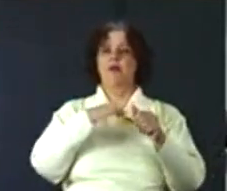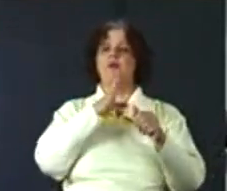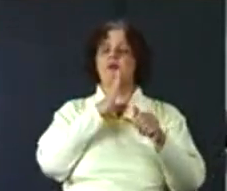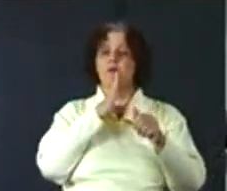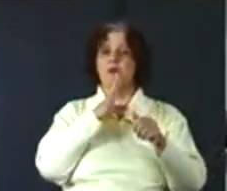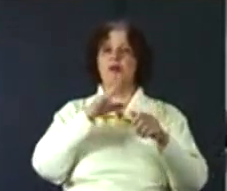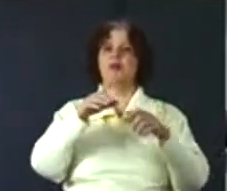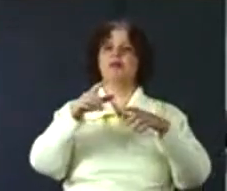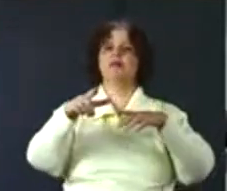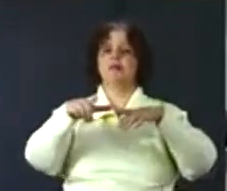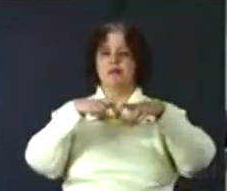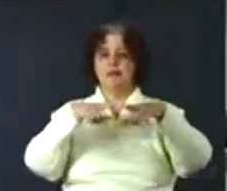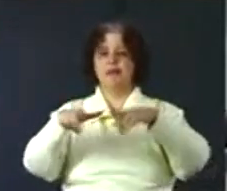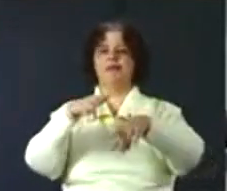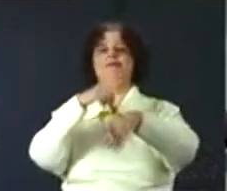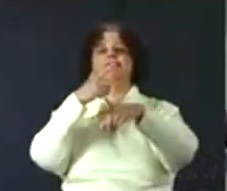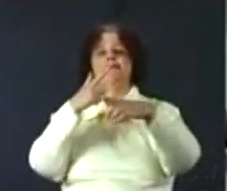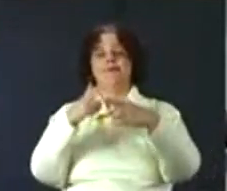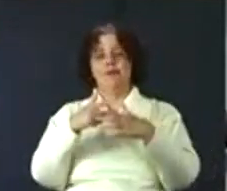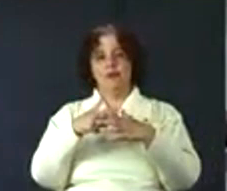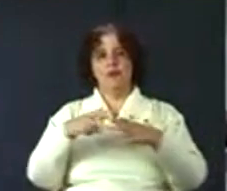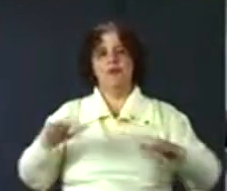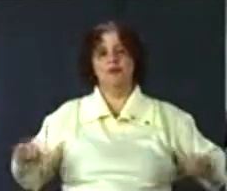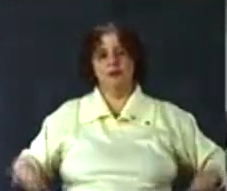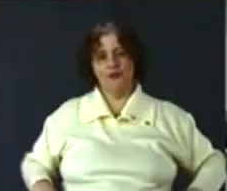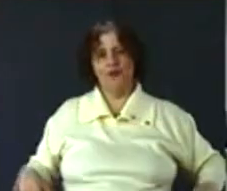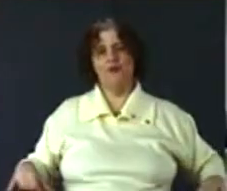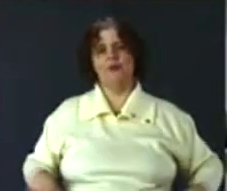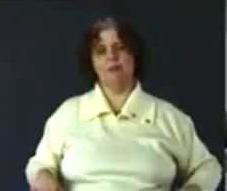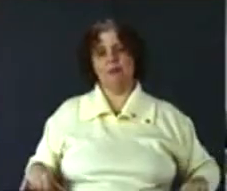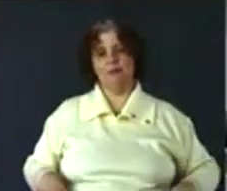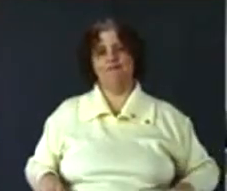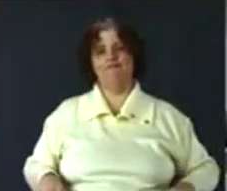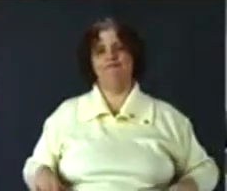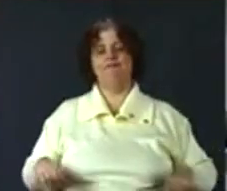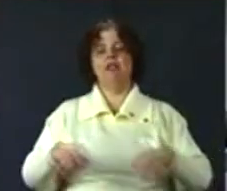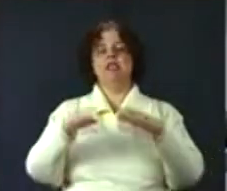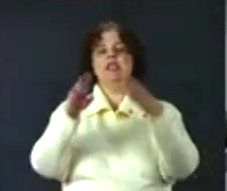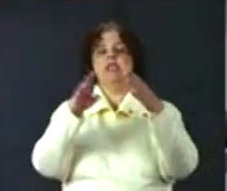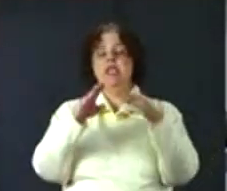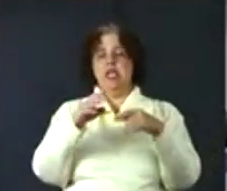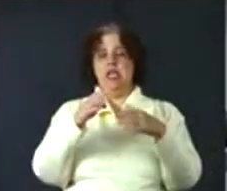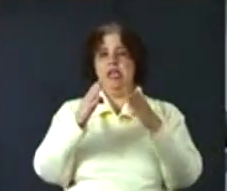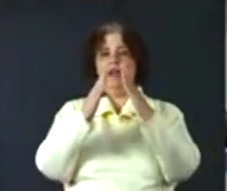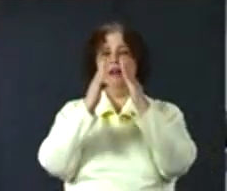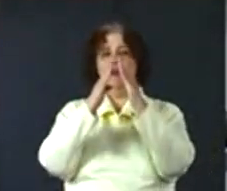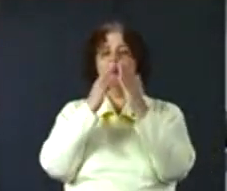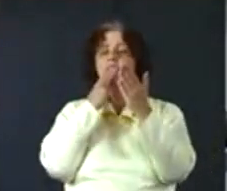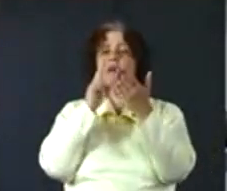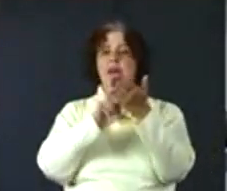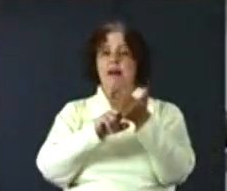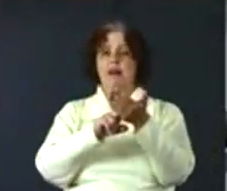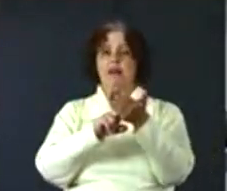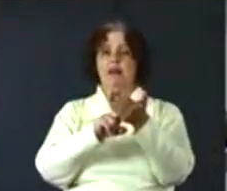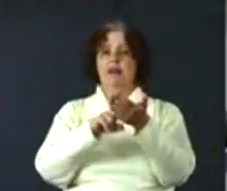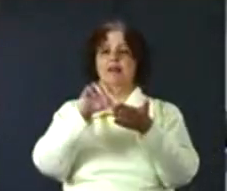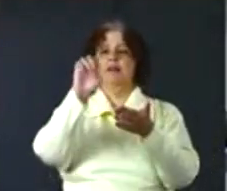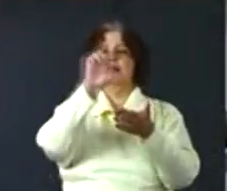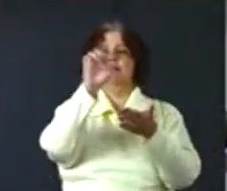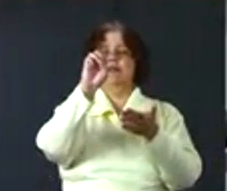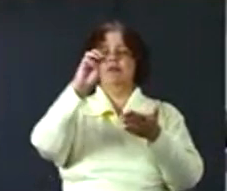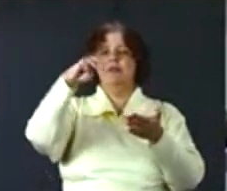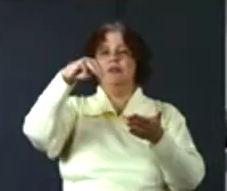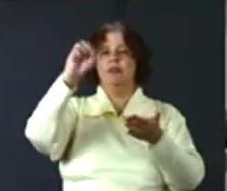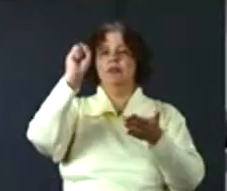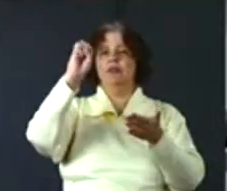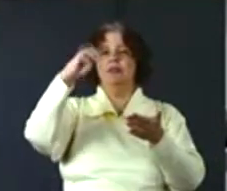conheço a tua tribulação, é a carta da igreja de Esmirna. Algo que me chama a atenção, e certamente você